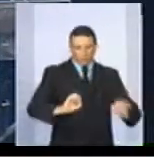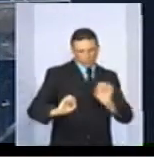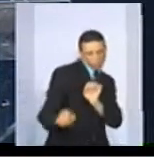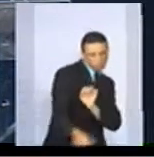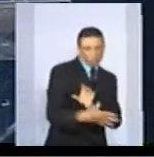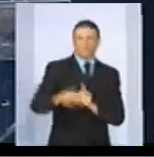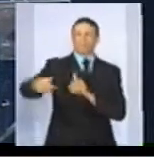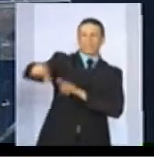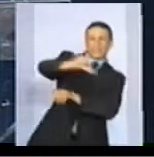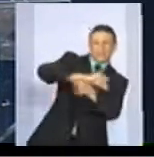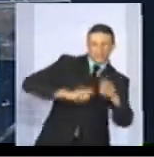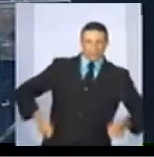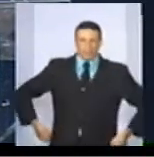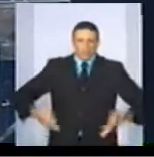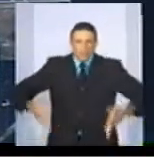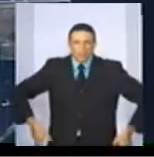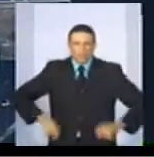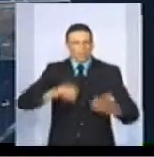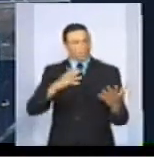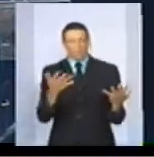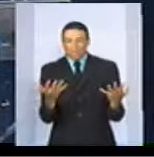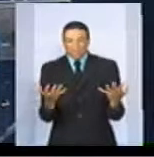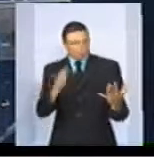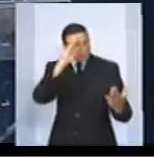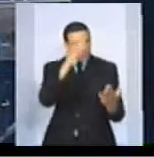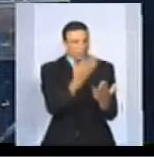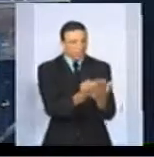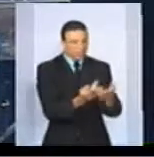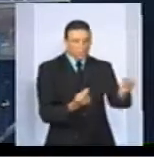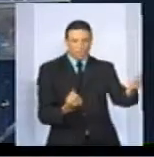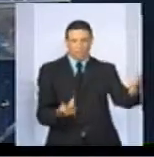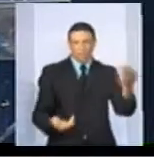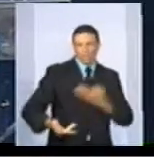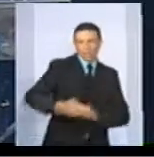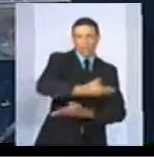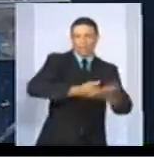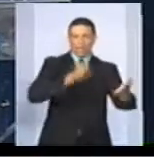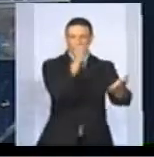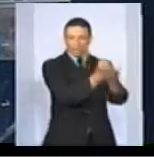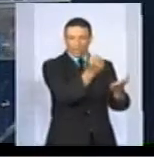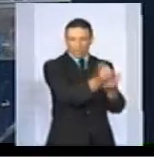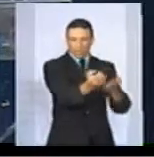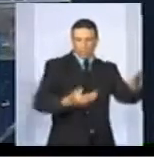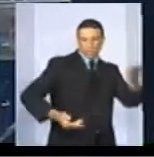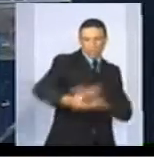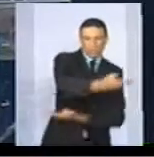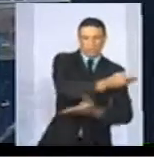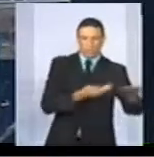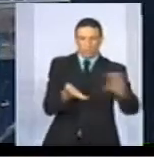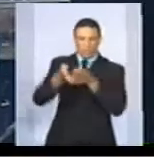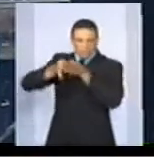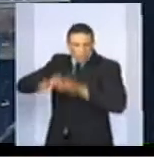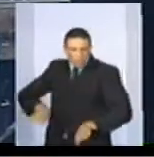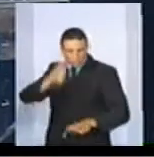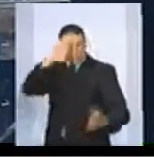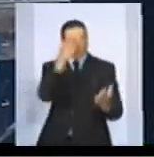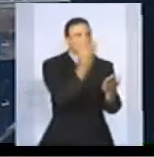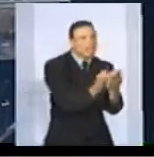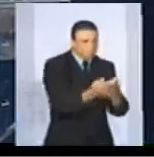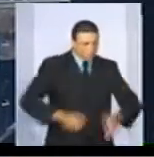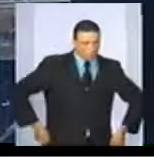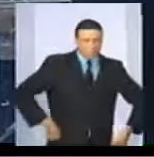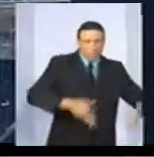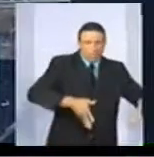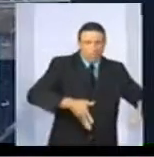concessionárias confiaram em que logicamente haveria a renovação tendo por isso feito substanciais investimentos